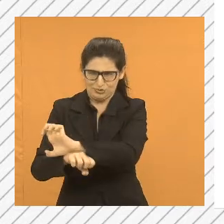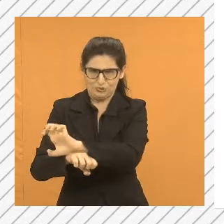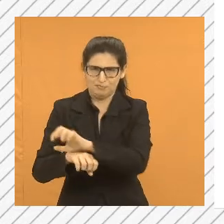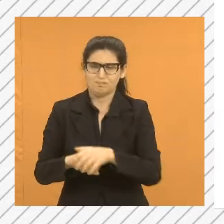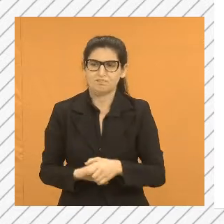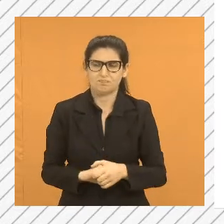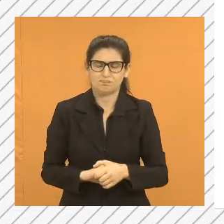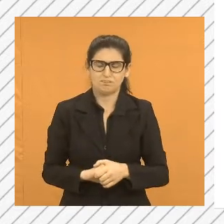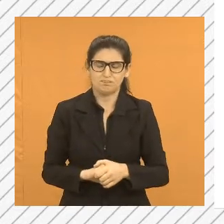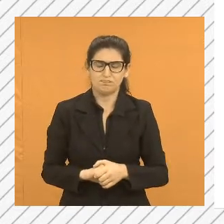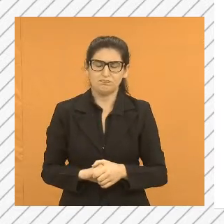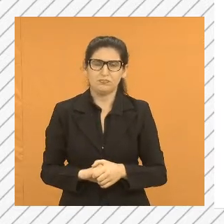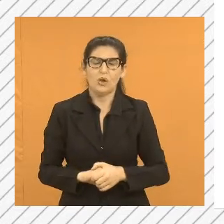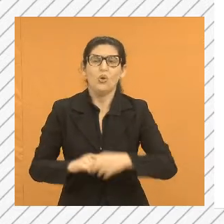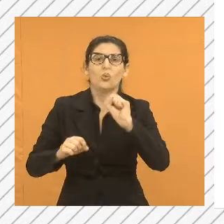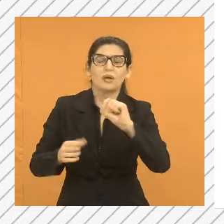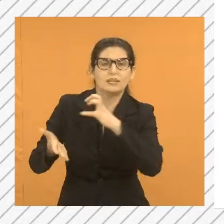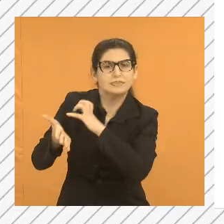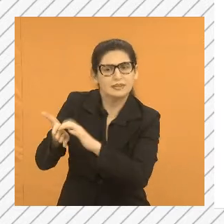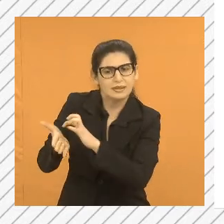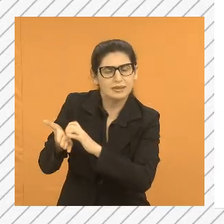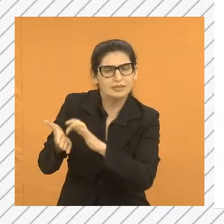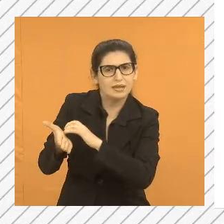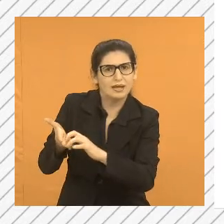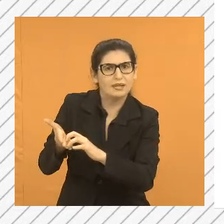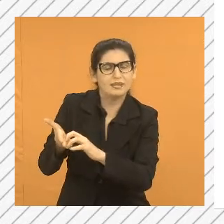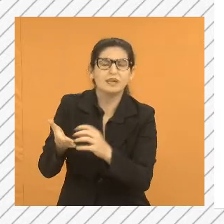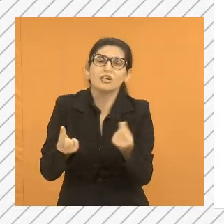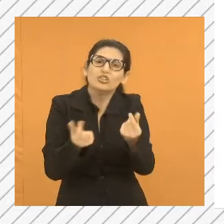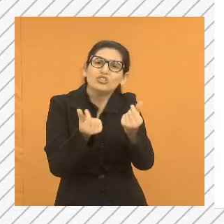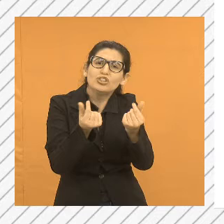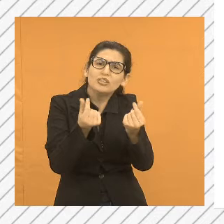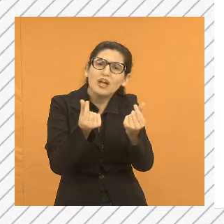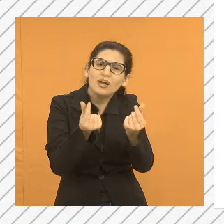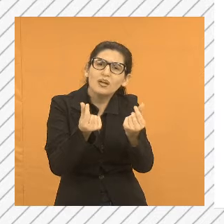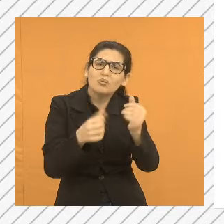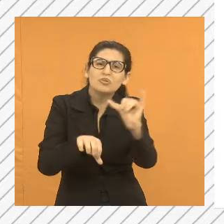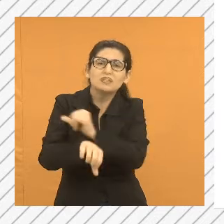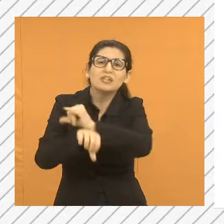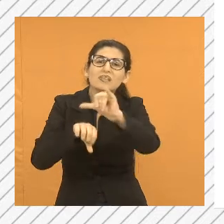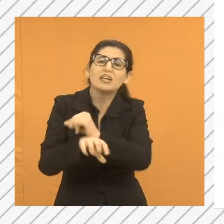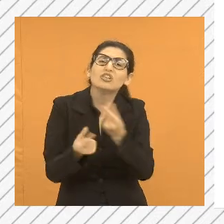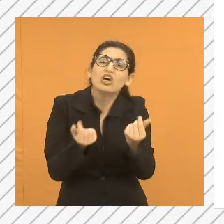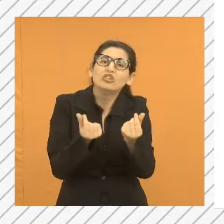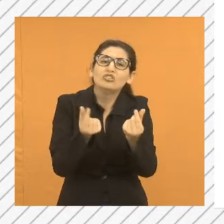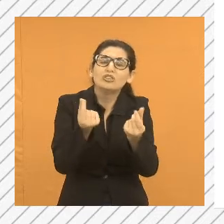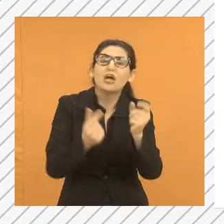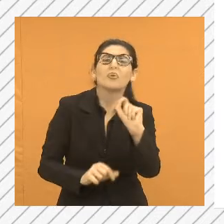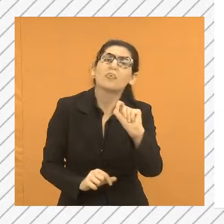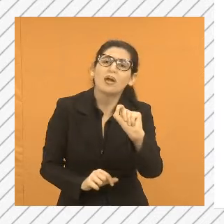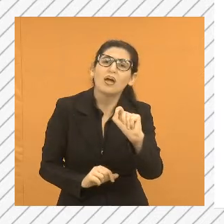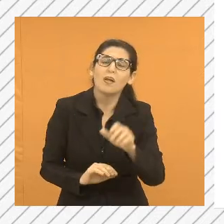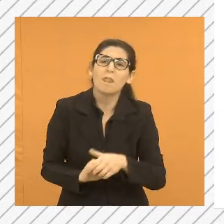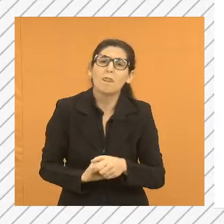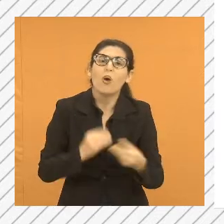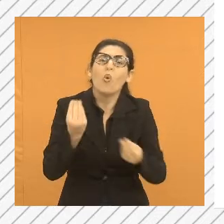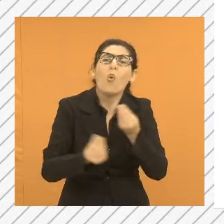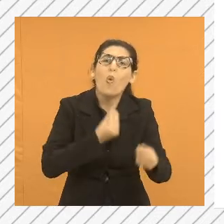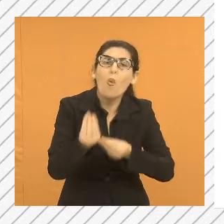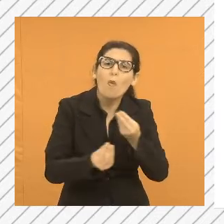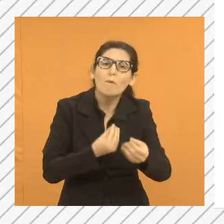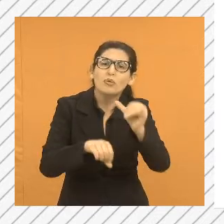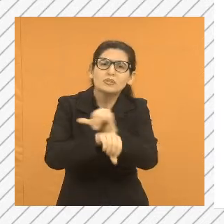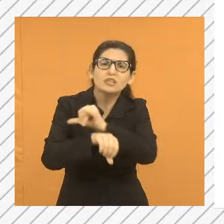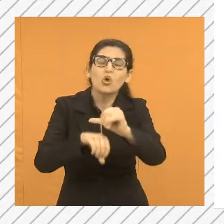O que a Secretaria, o que nós fazemos com esse dinheiro? Qual que é a destinação dos recursos que vêm